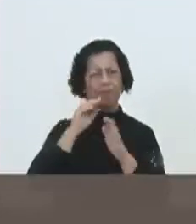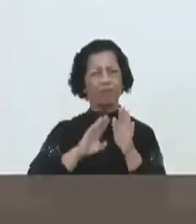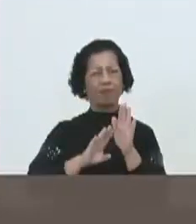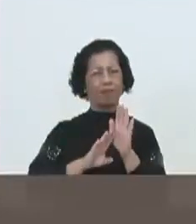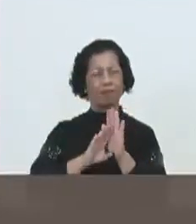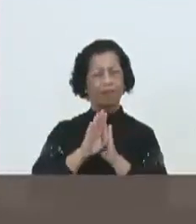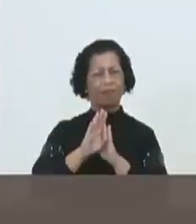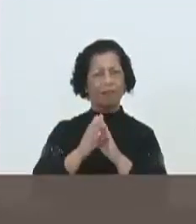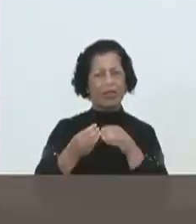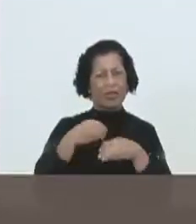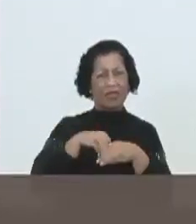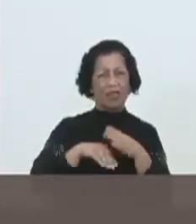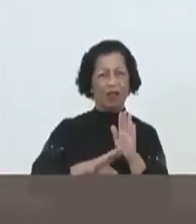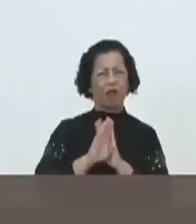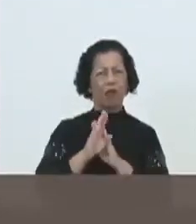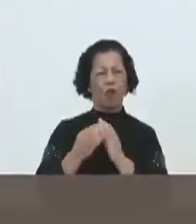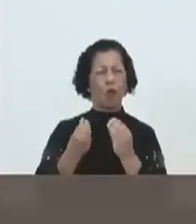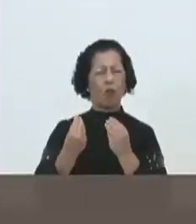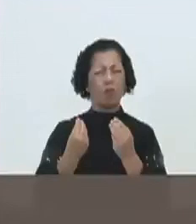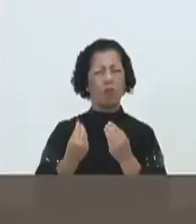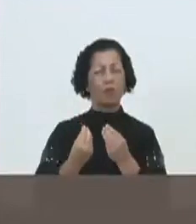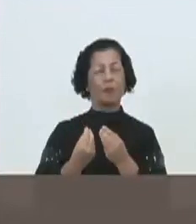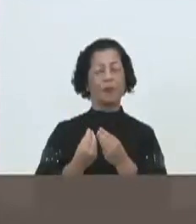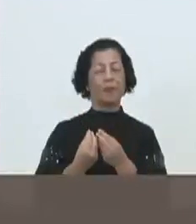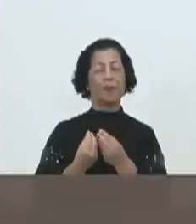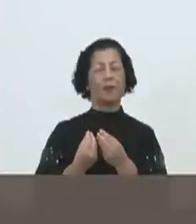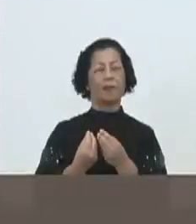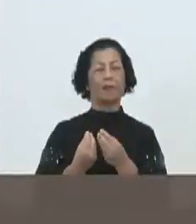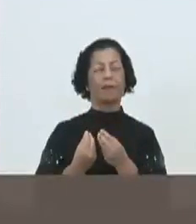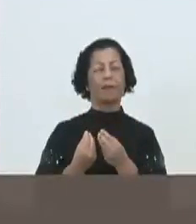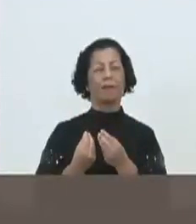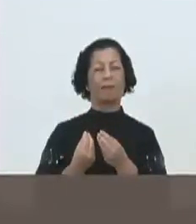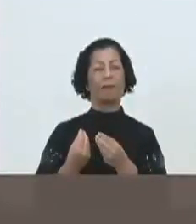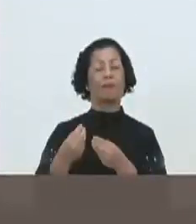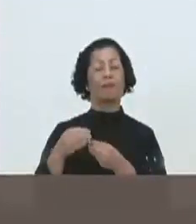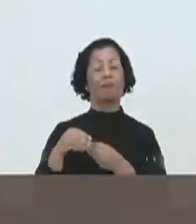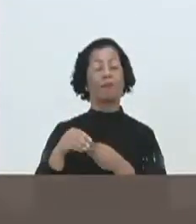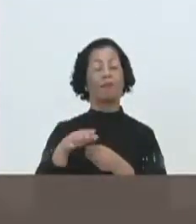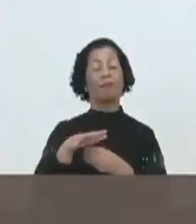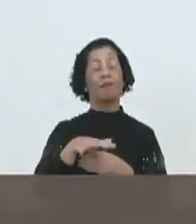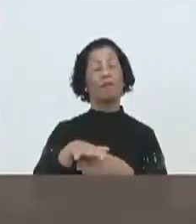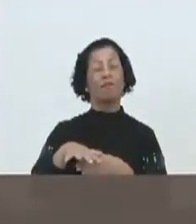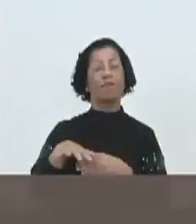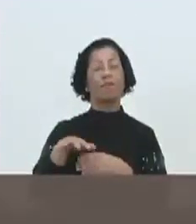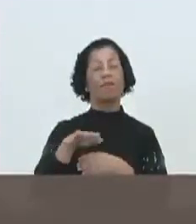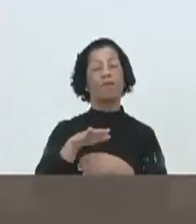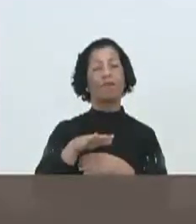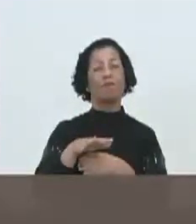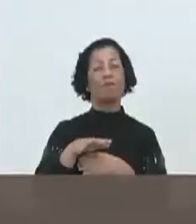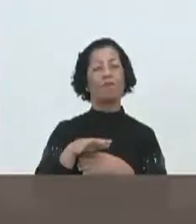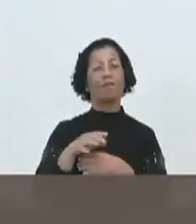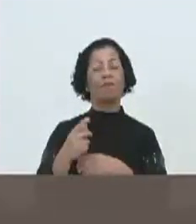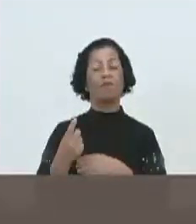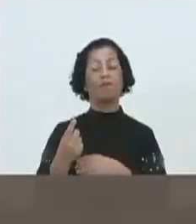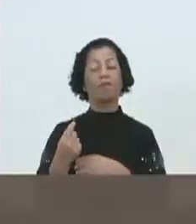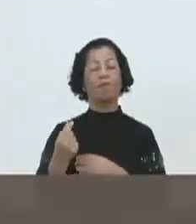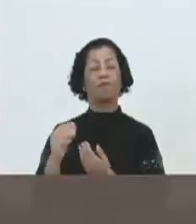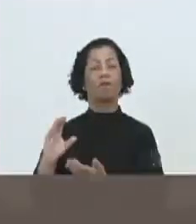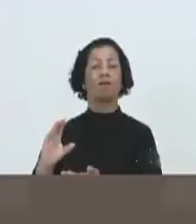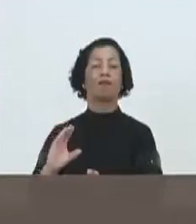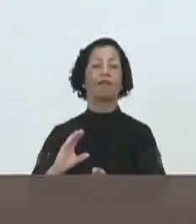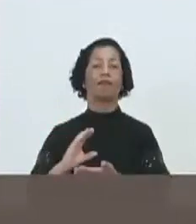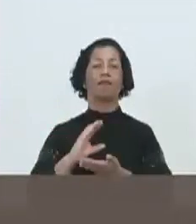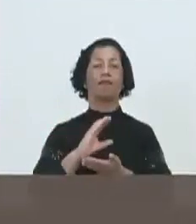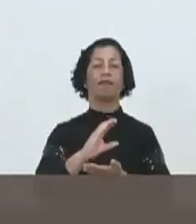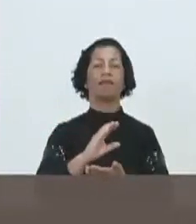interno como é que fica isso eh na questão do uso do da verba a serviço da